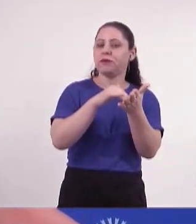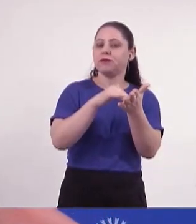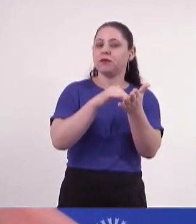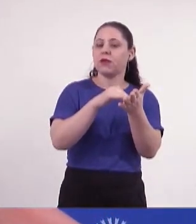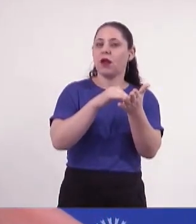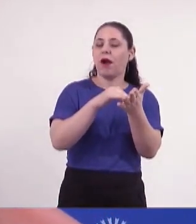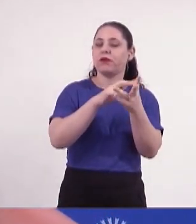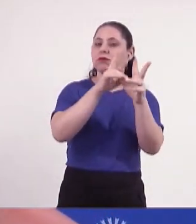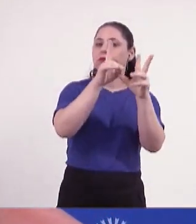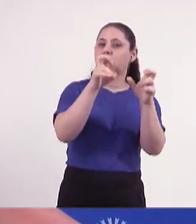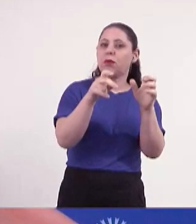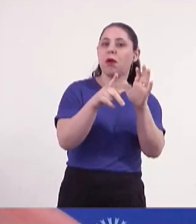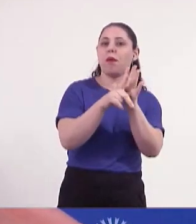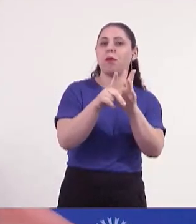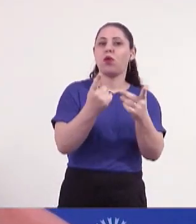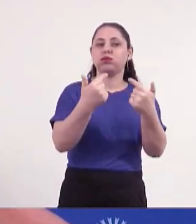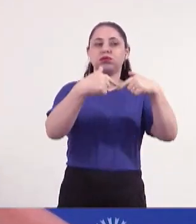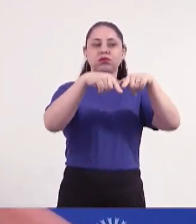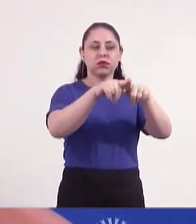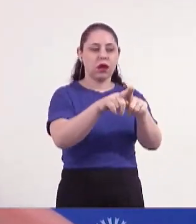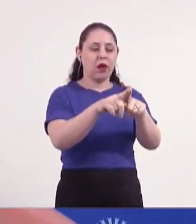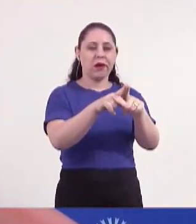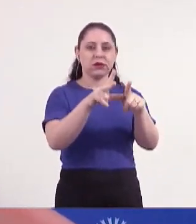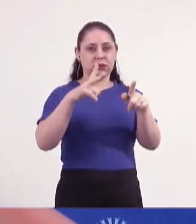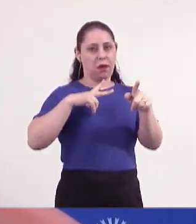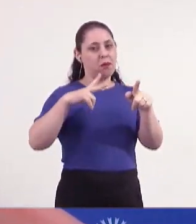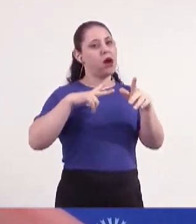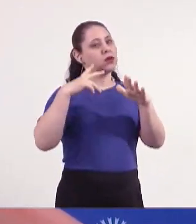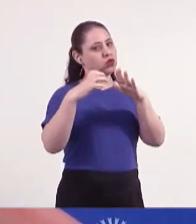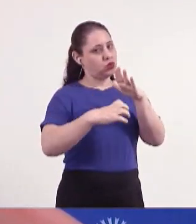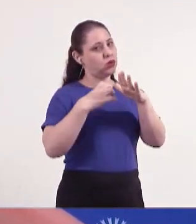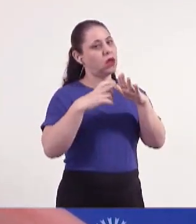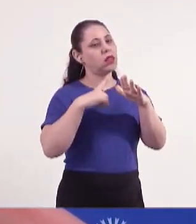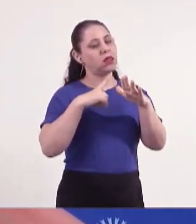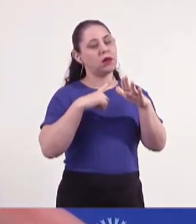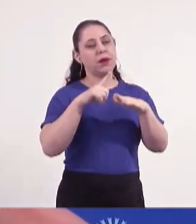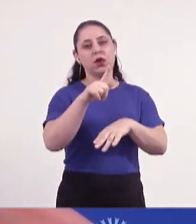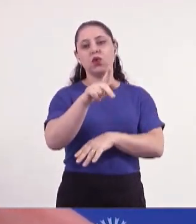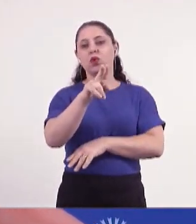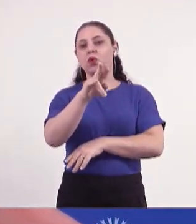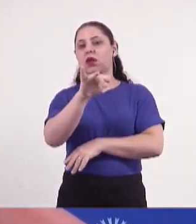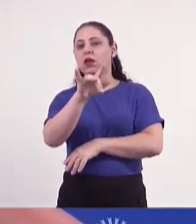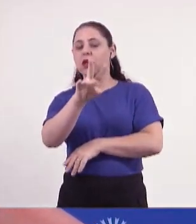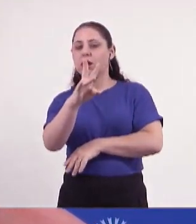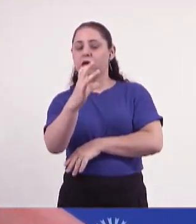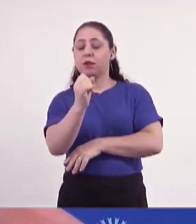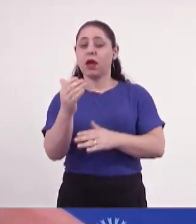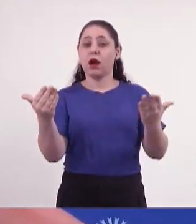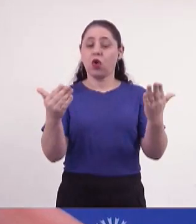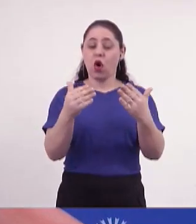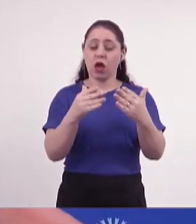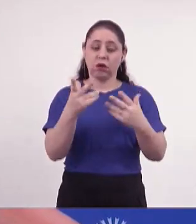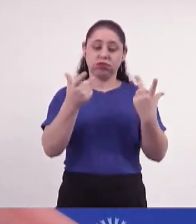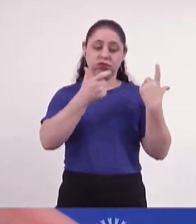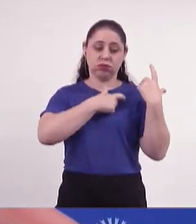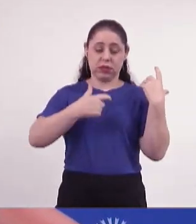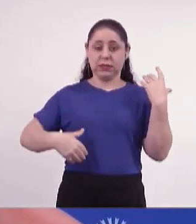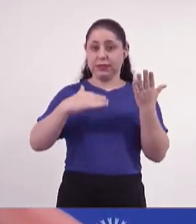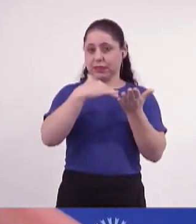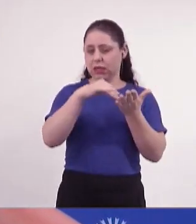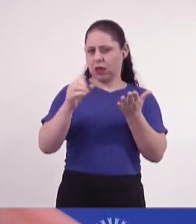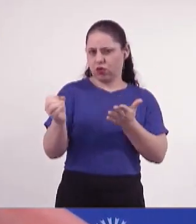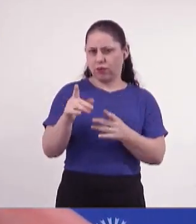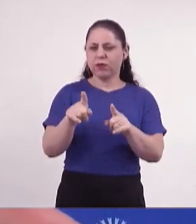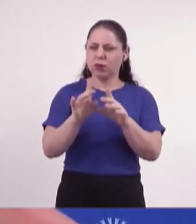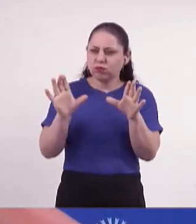secretaria que trata do assunto de parcerias públicos-privadas, também do Guilherme, que assumiu a CEILOG agora, secretário novo,